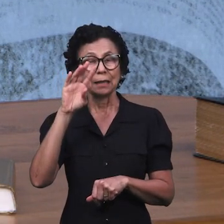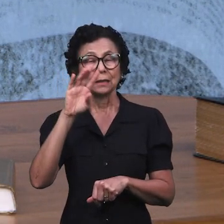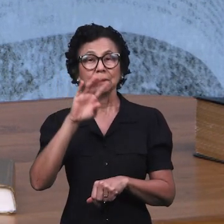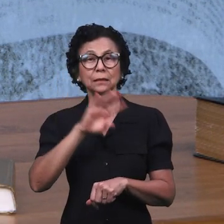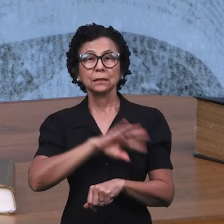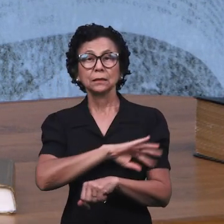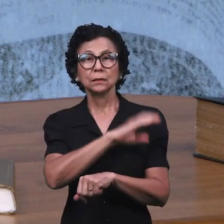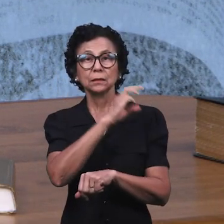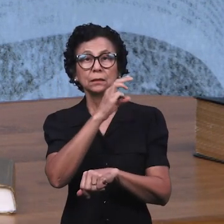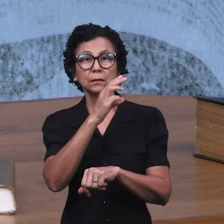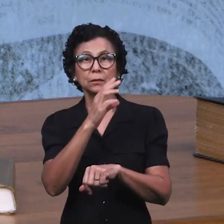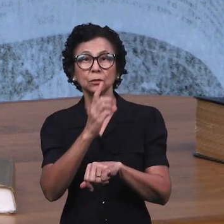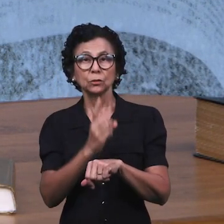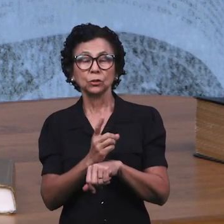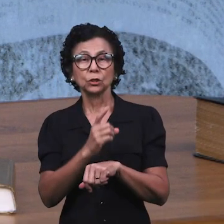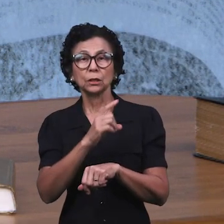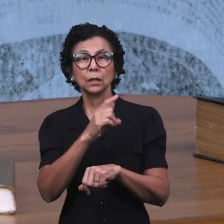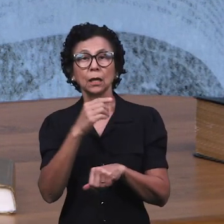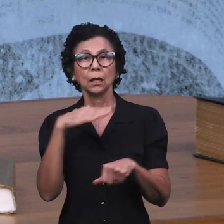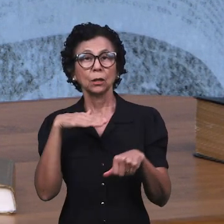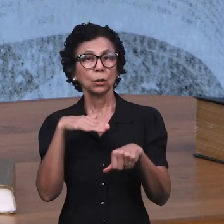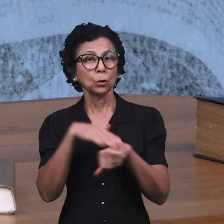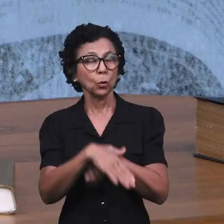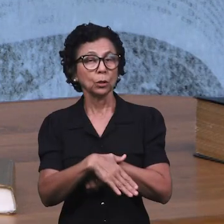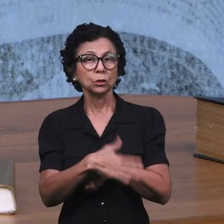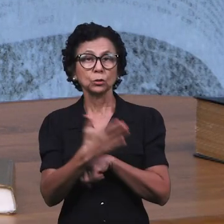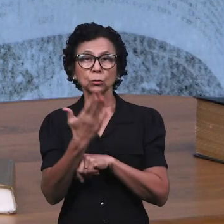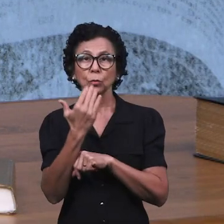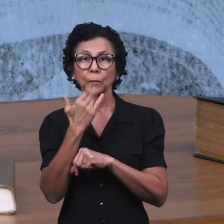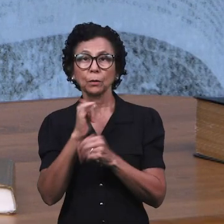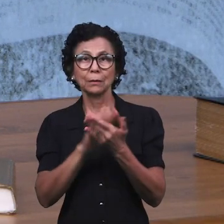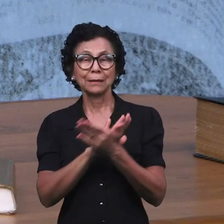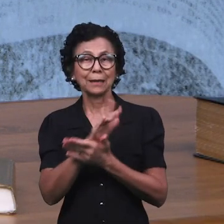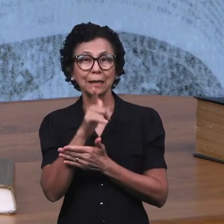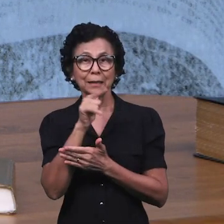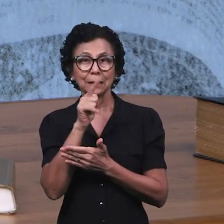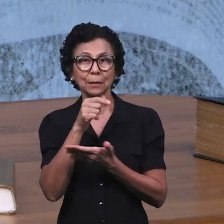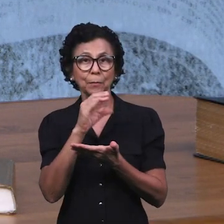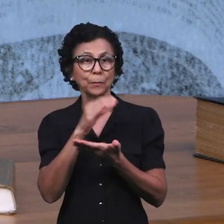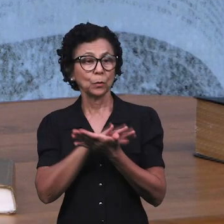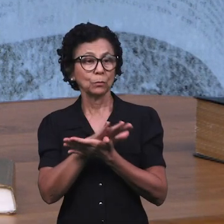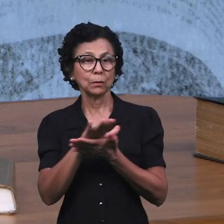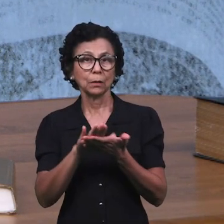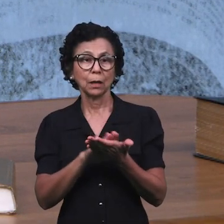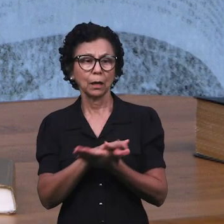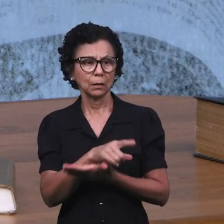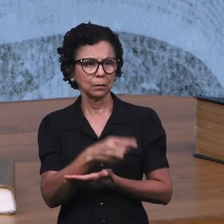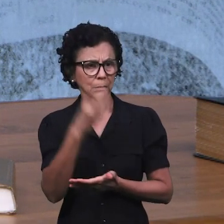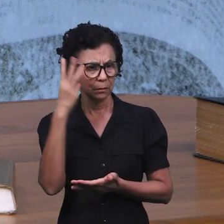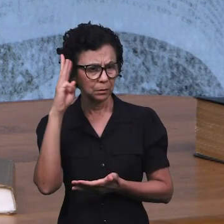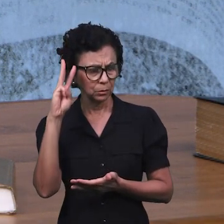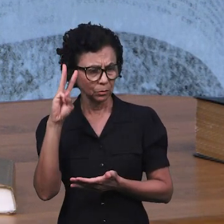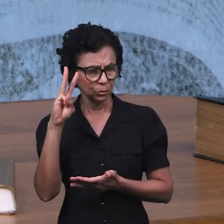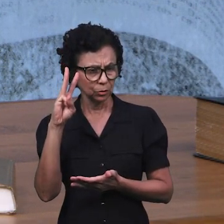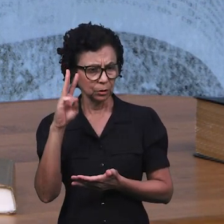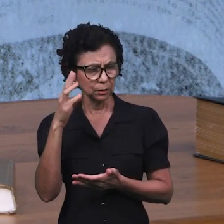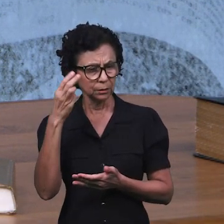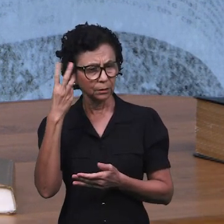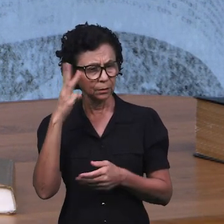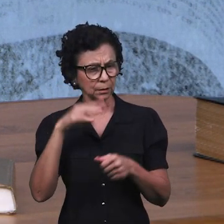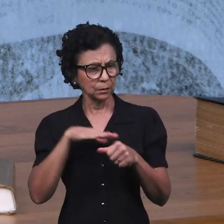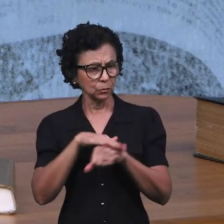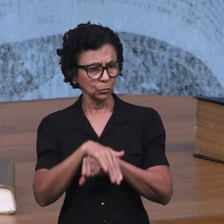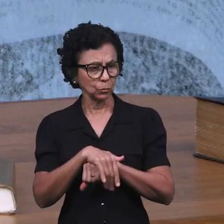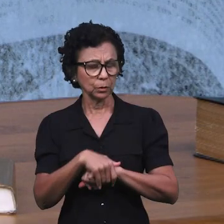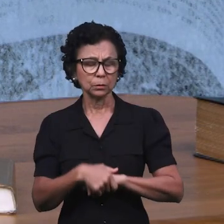pão nem bebido água. Então Davi lhe disse: de quem és tu e de onde és? E